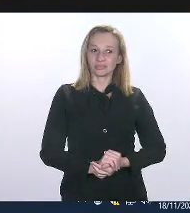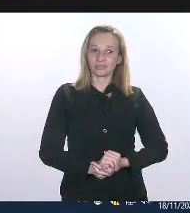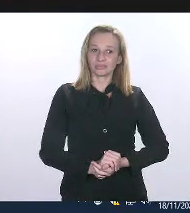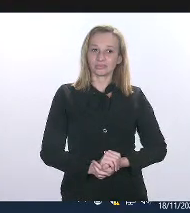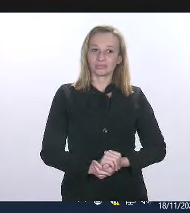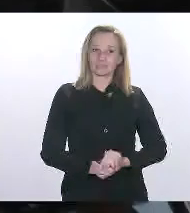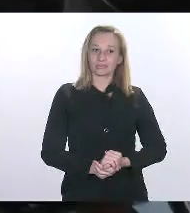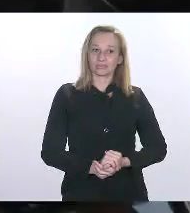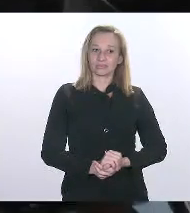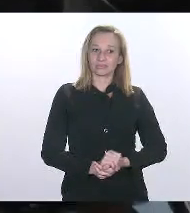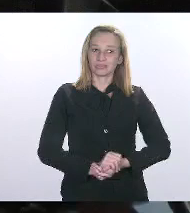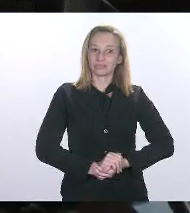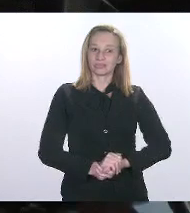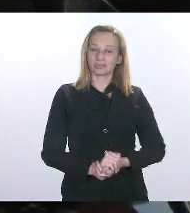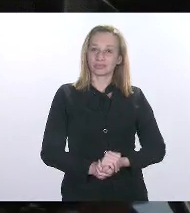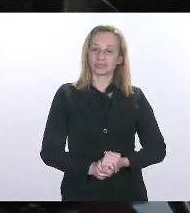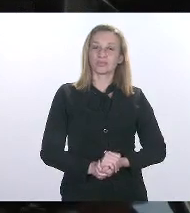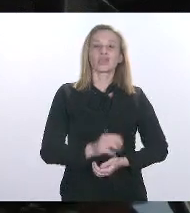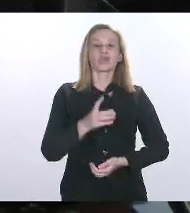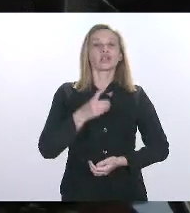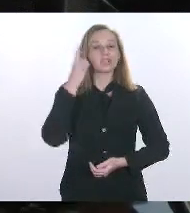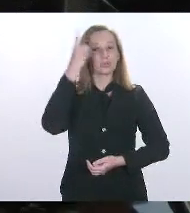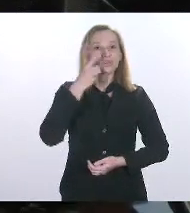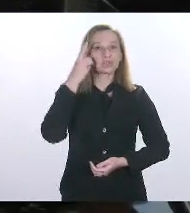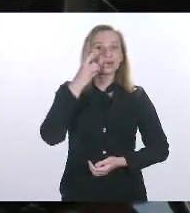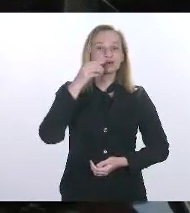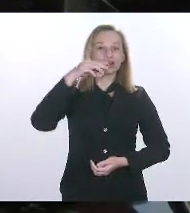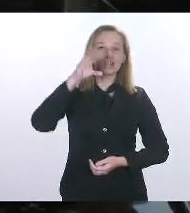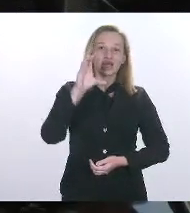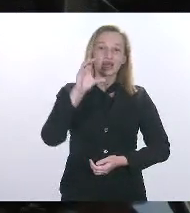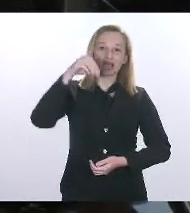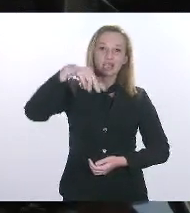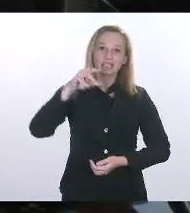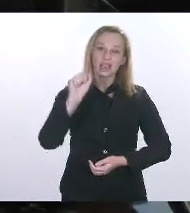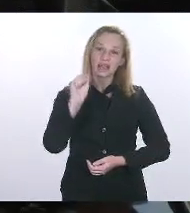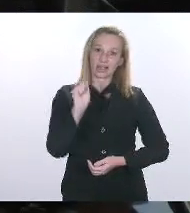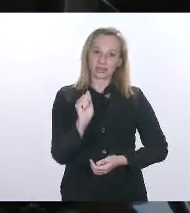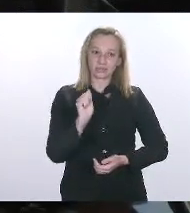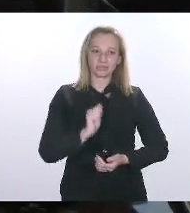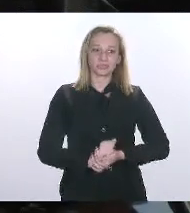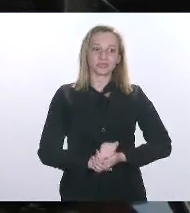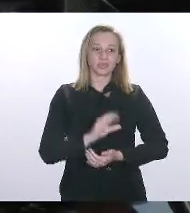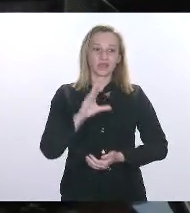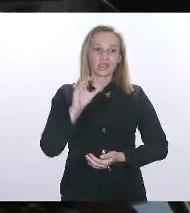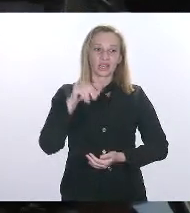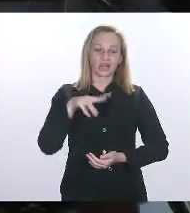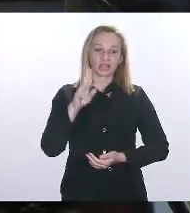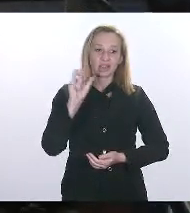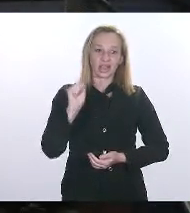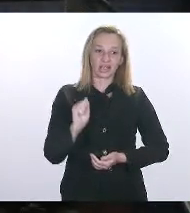Pela deputado Márcio Canela. Deputado Márcio Canela.